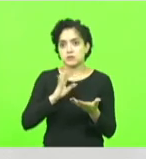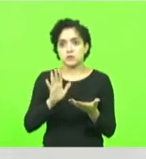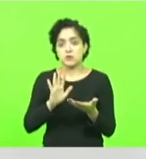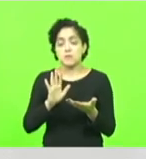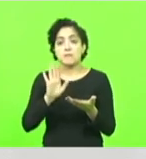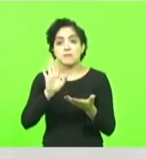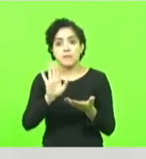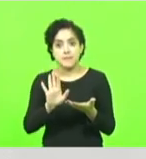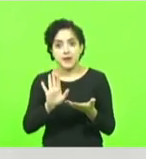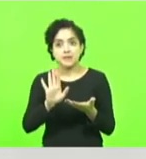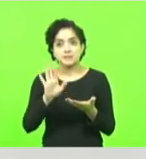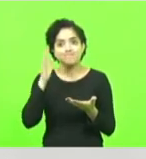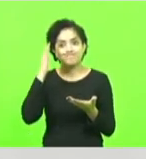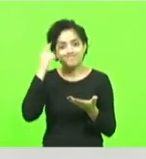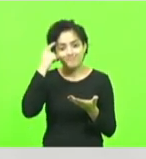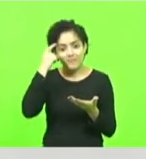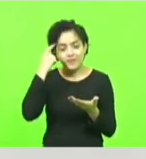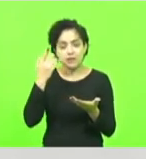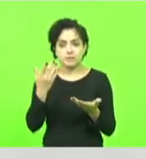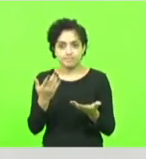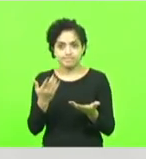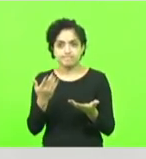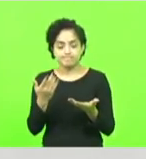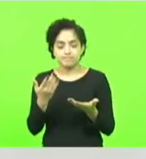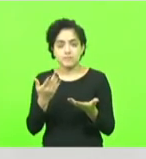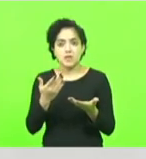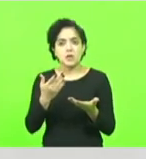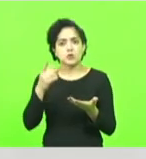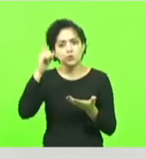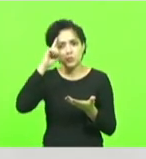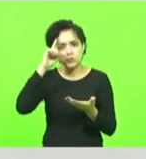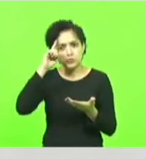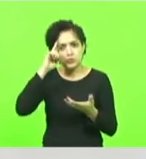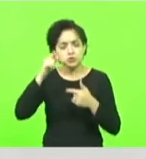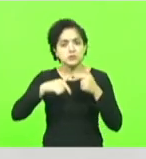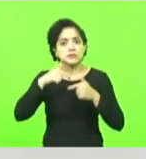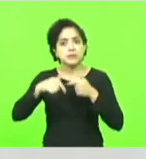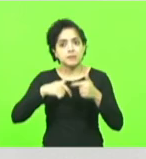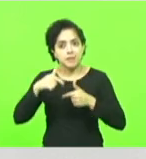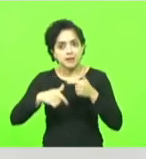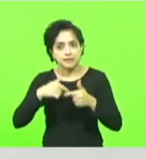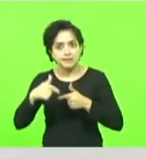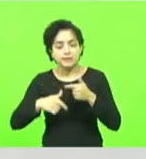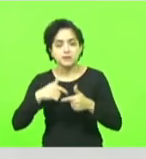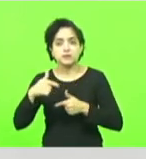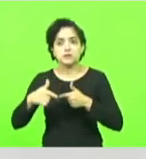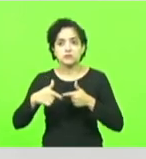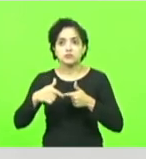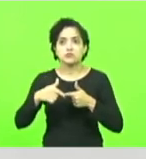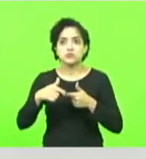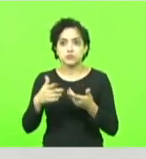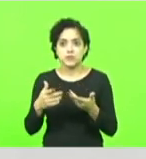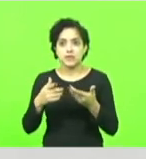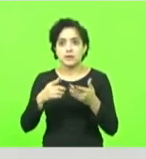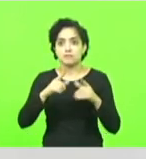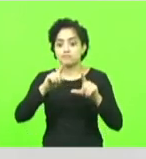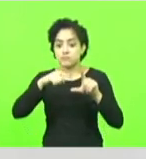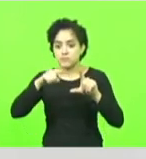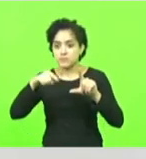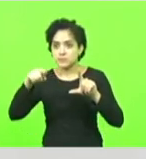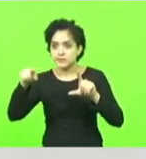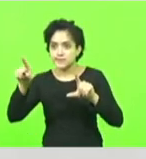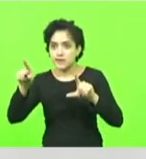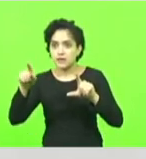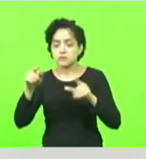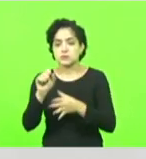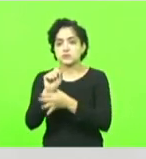da realidade desses guerreiros que todos os dias estão aí dentro das viaturas, fazendo o nosso Estado ter esses dados na segurança pública, que são